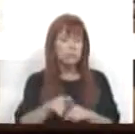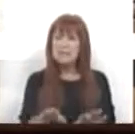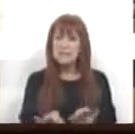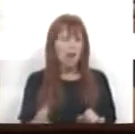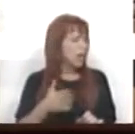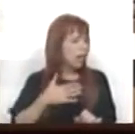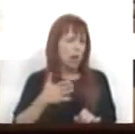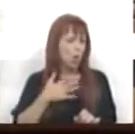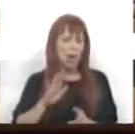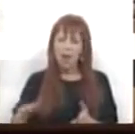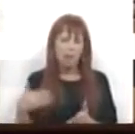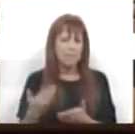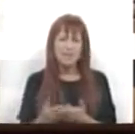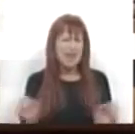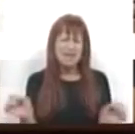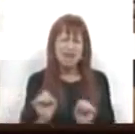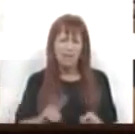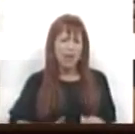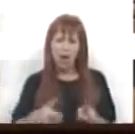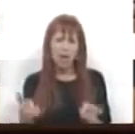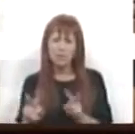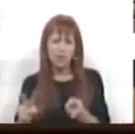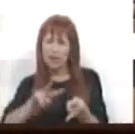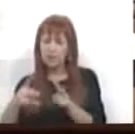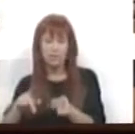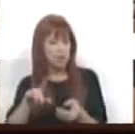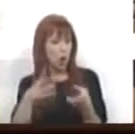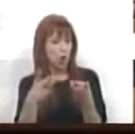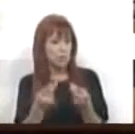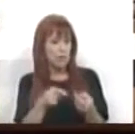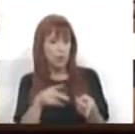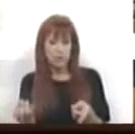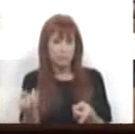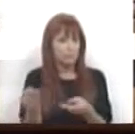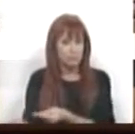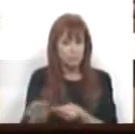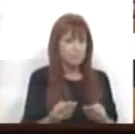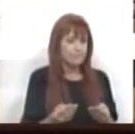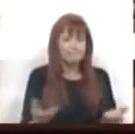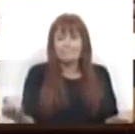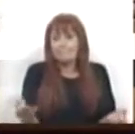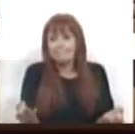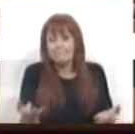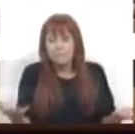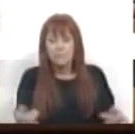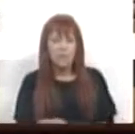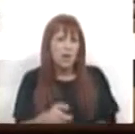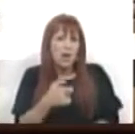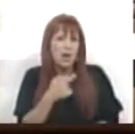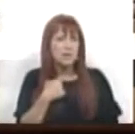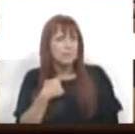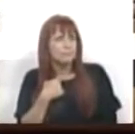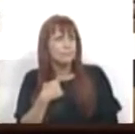como não querendo apresentar nenhuma alternativa a este orçamento. De facto, só